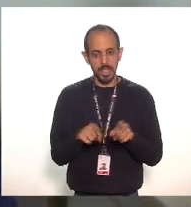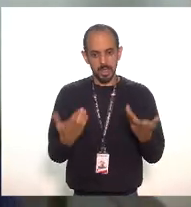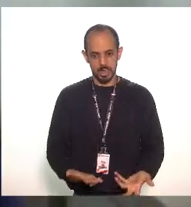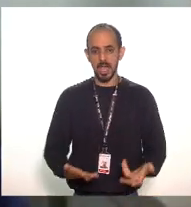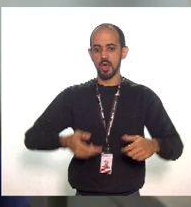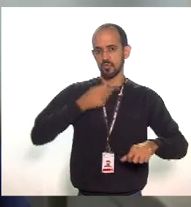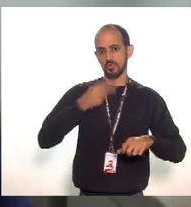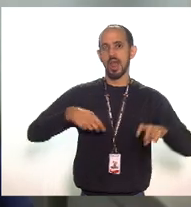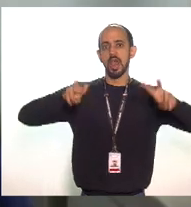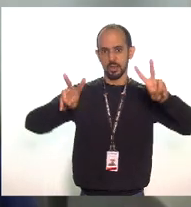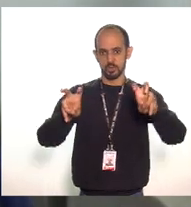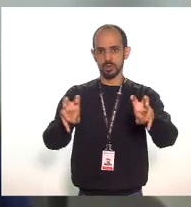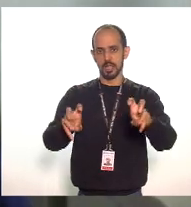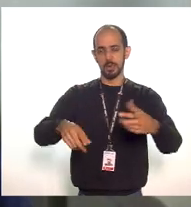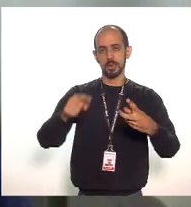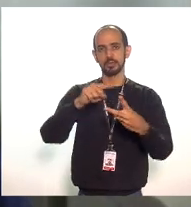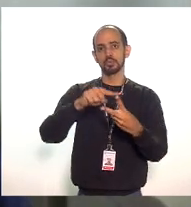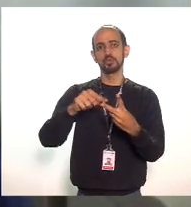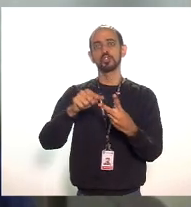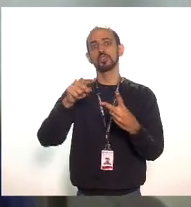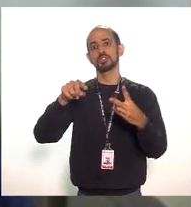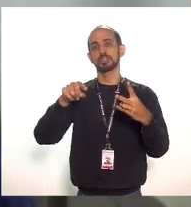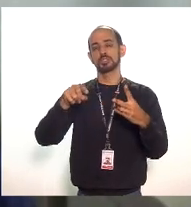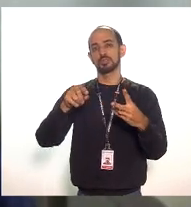em duas vertentes